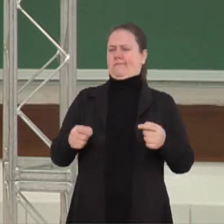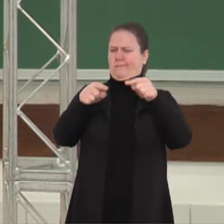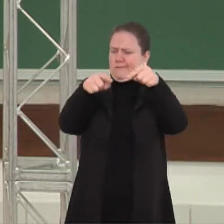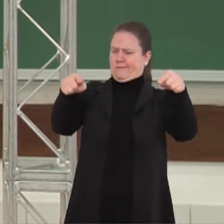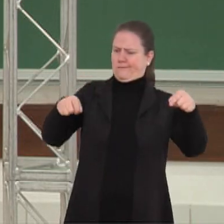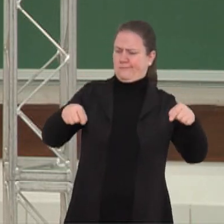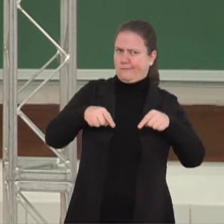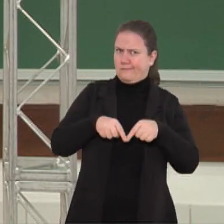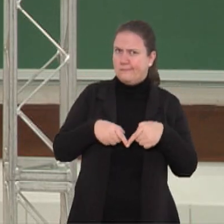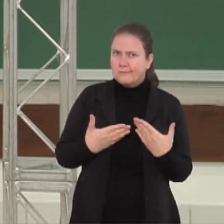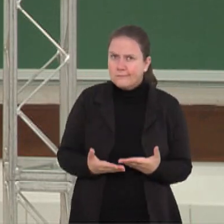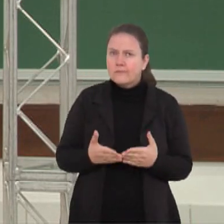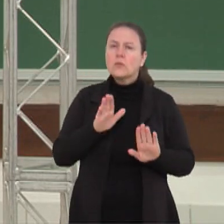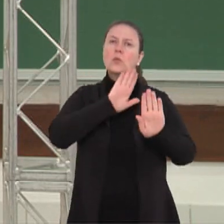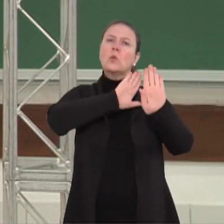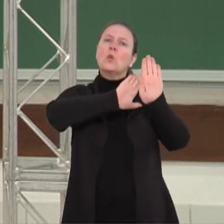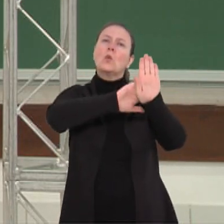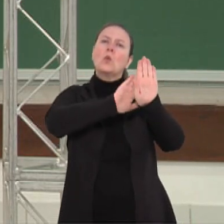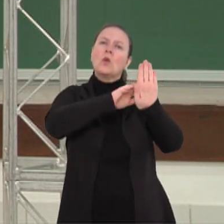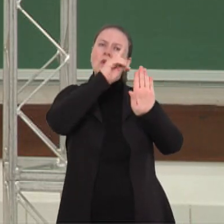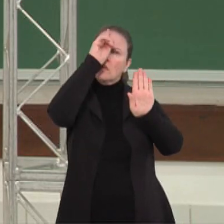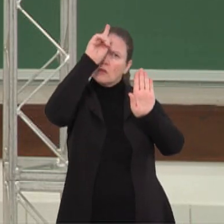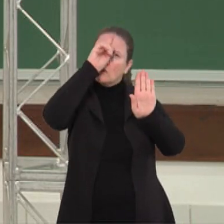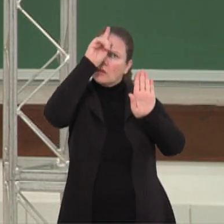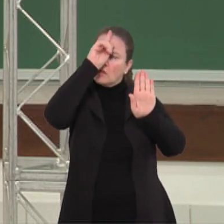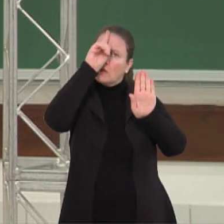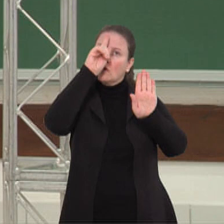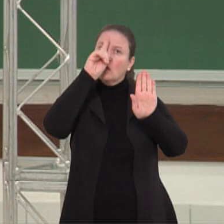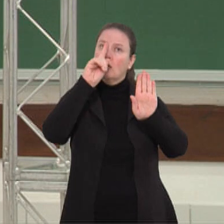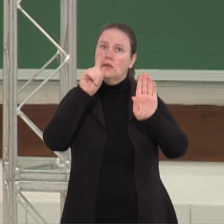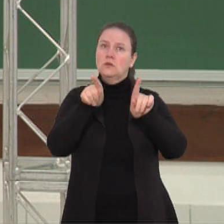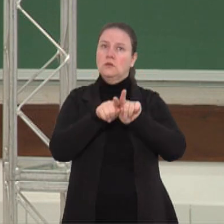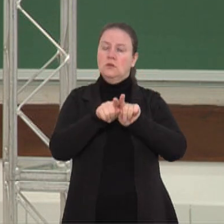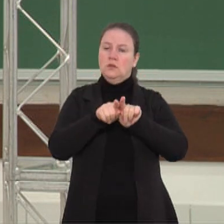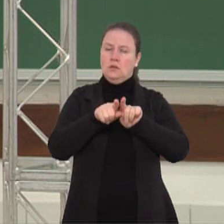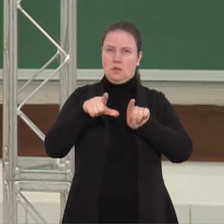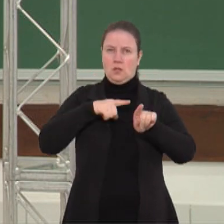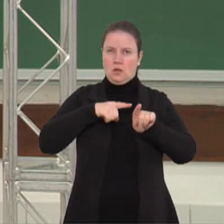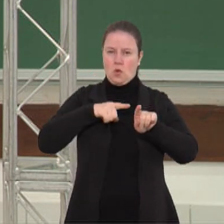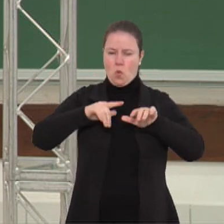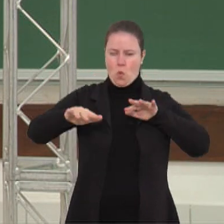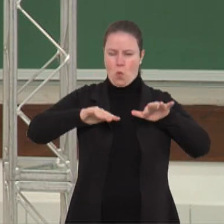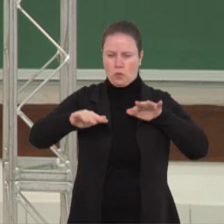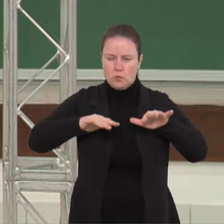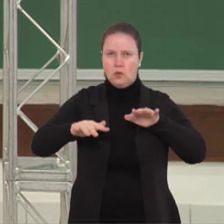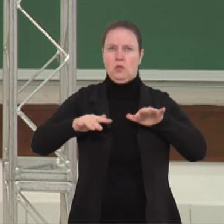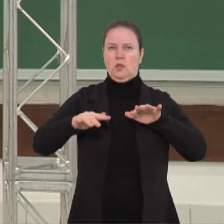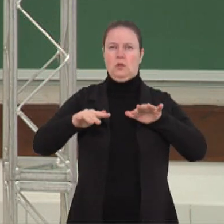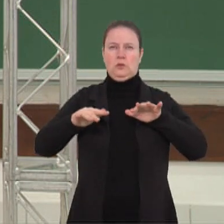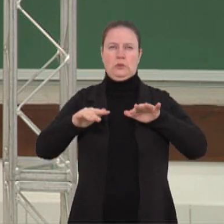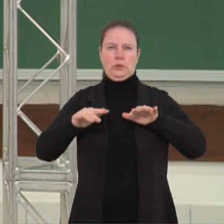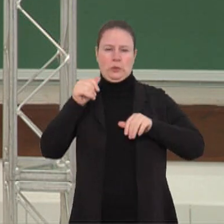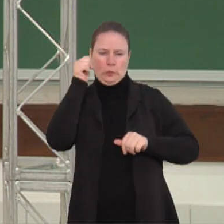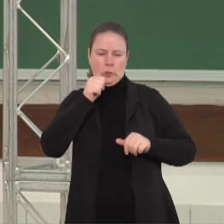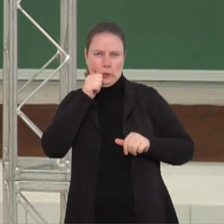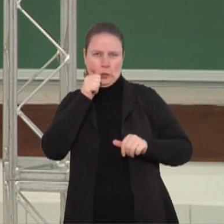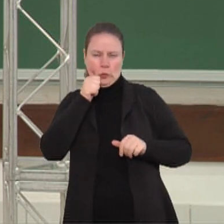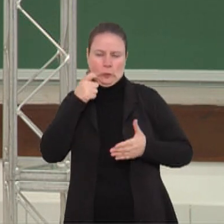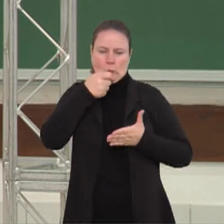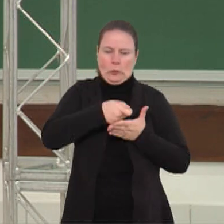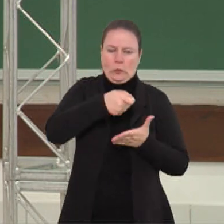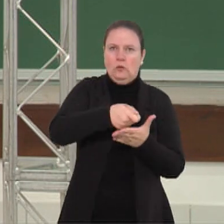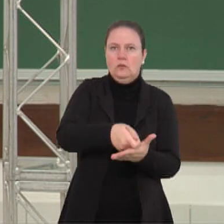Certamente que essa é uma ideologia que, apesar de todo o movimento feminista, de dizer que não é assim,